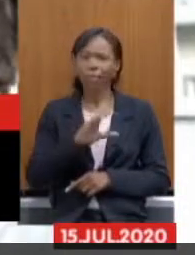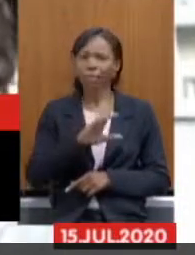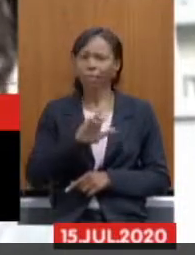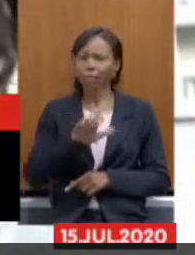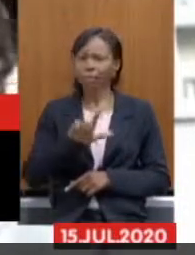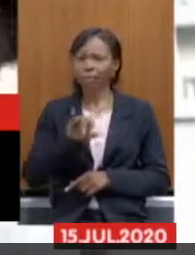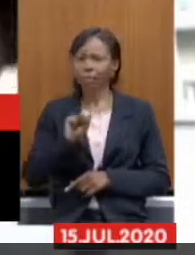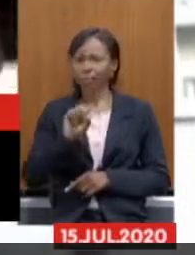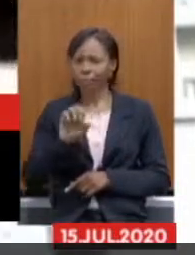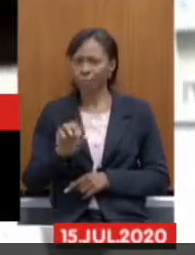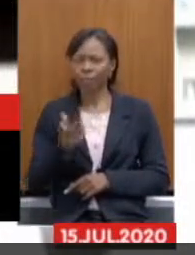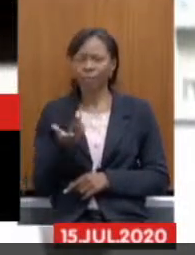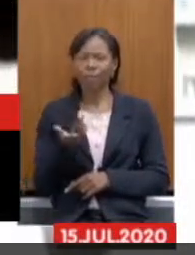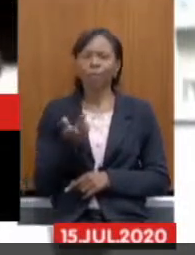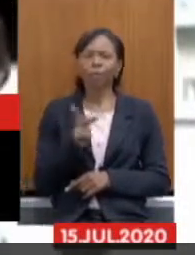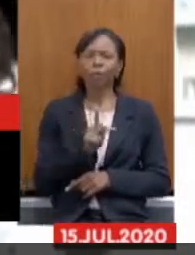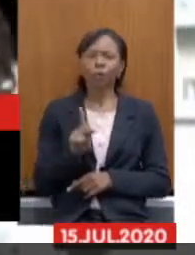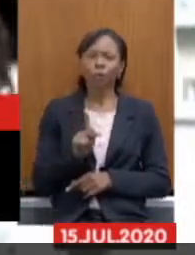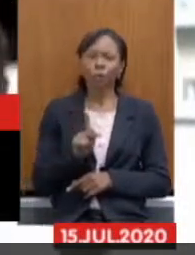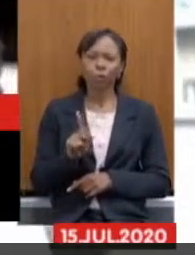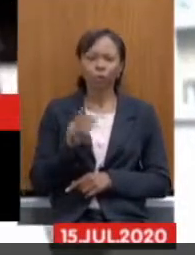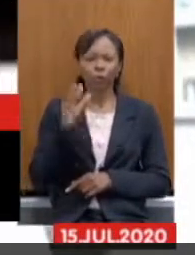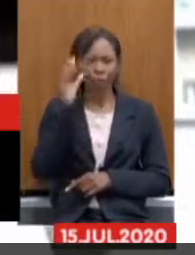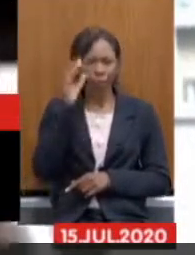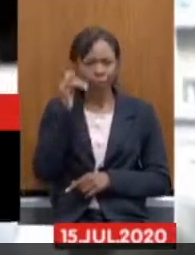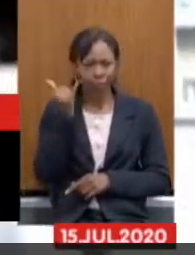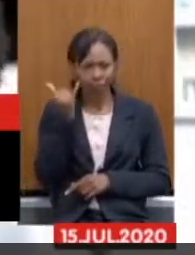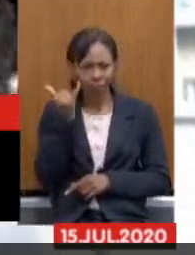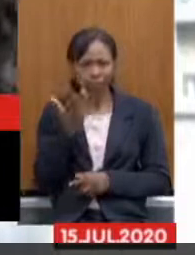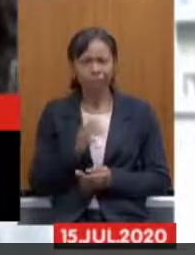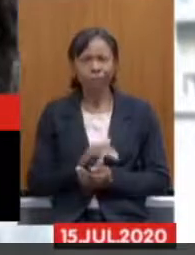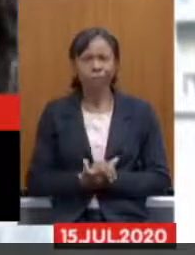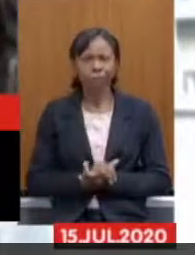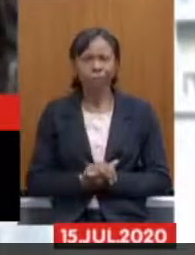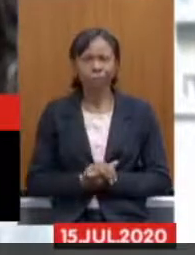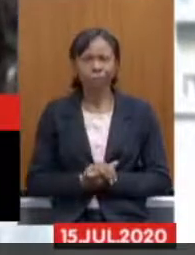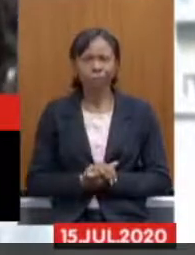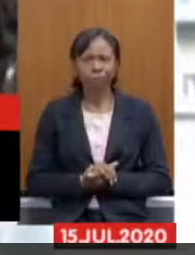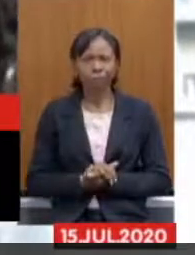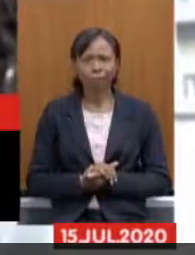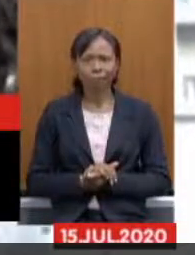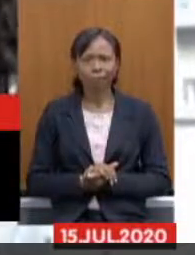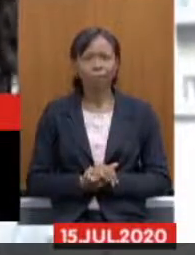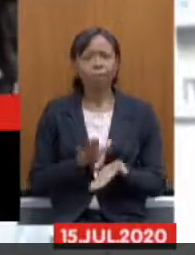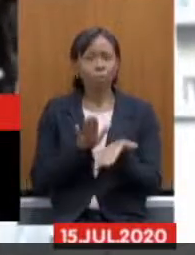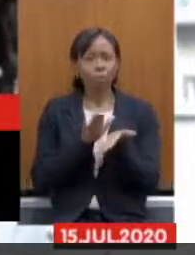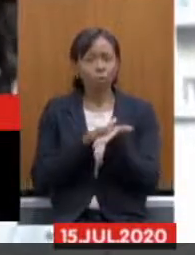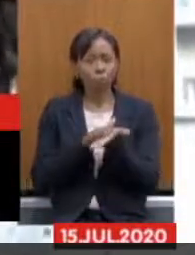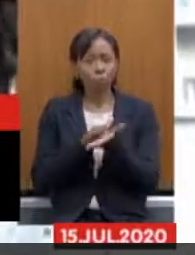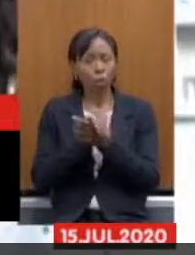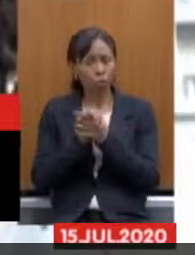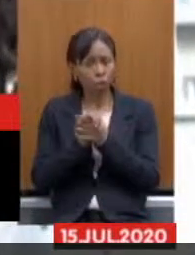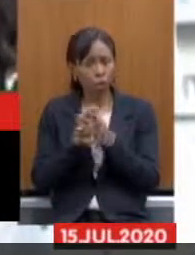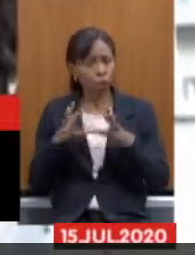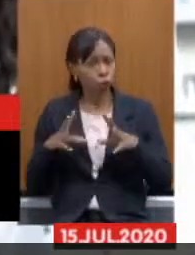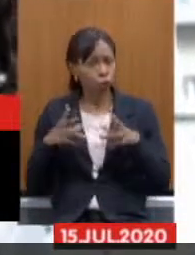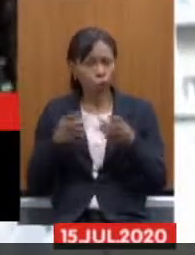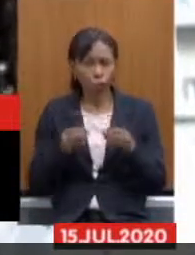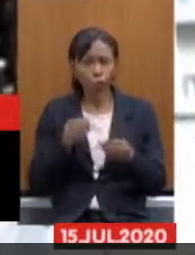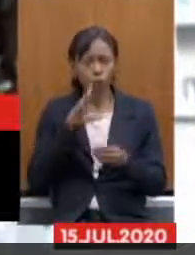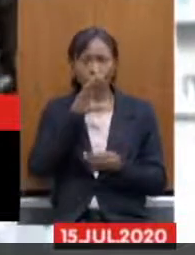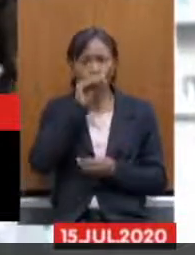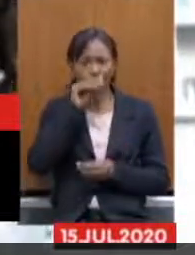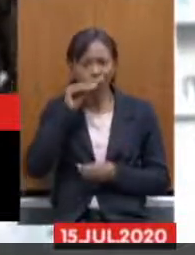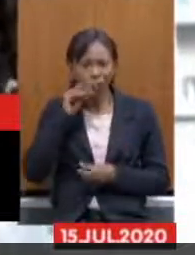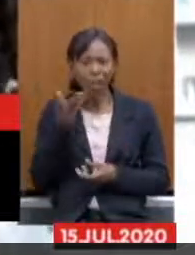a denise o professor professor cleiton quero parabenizar todos os